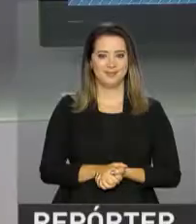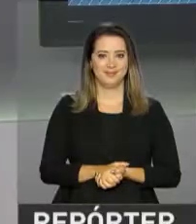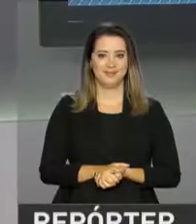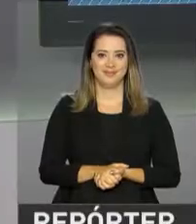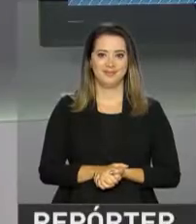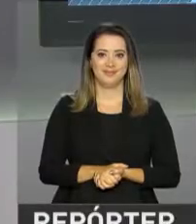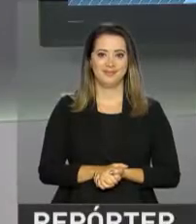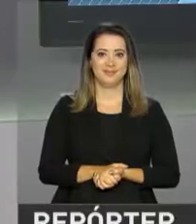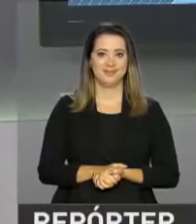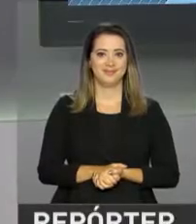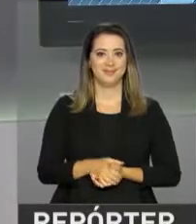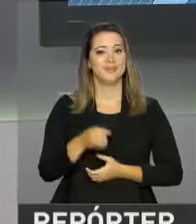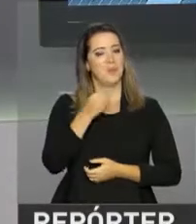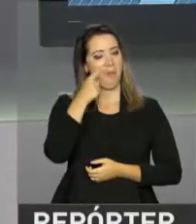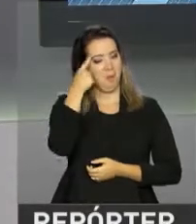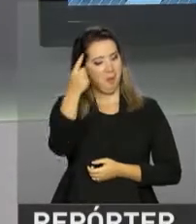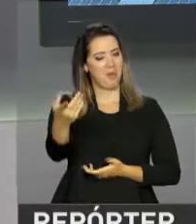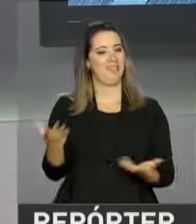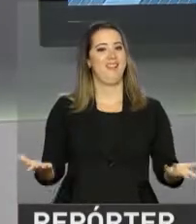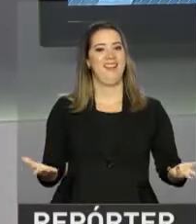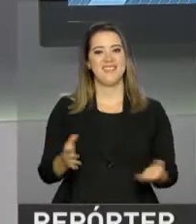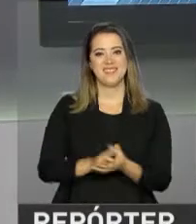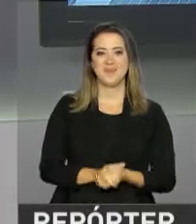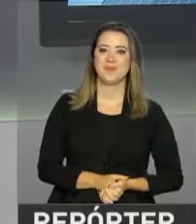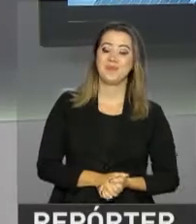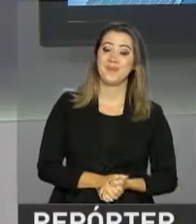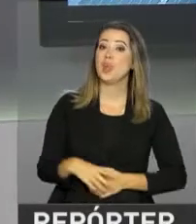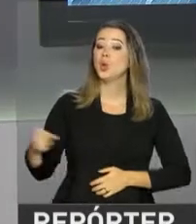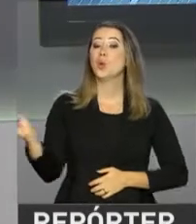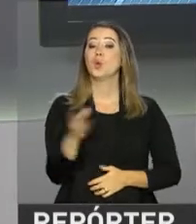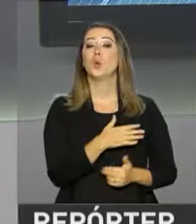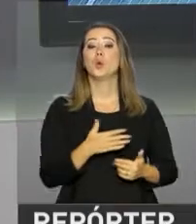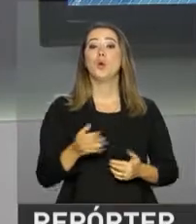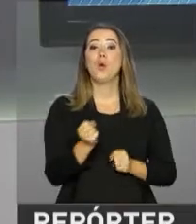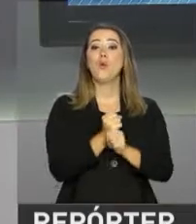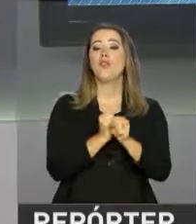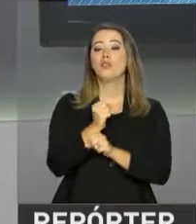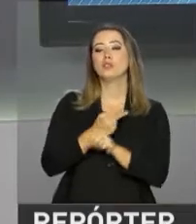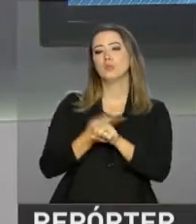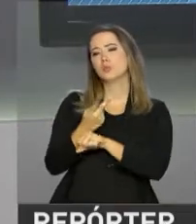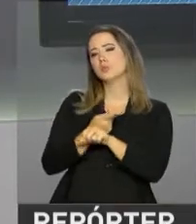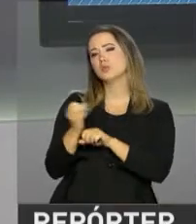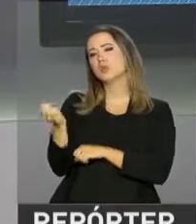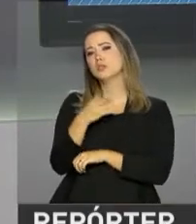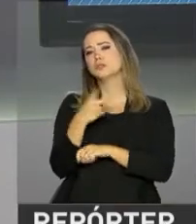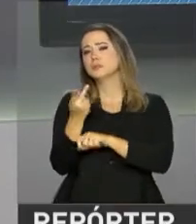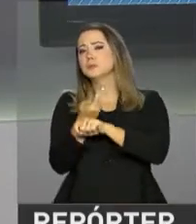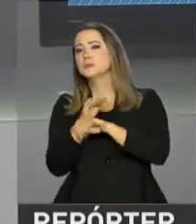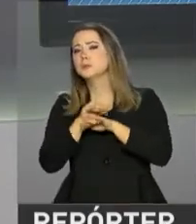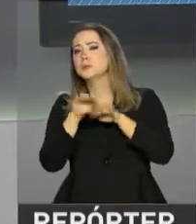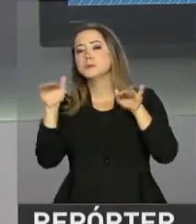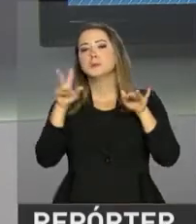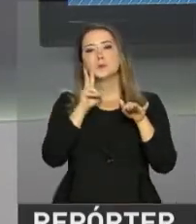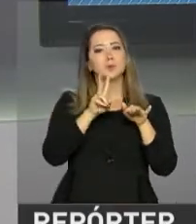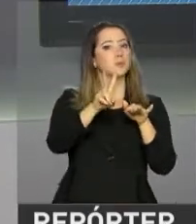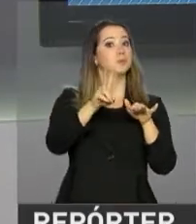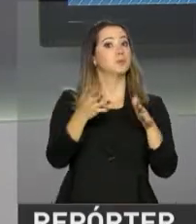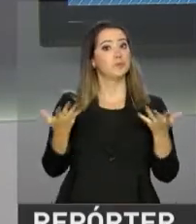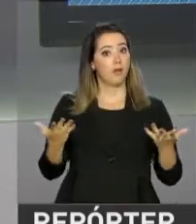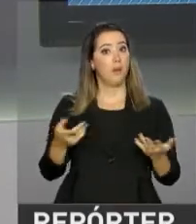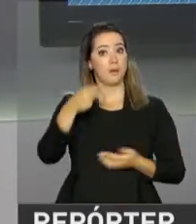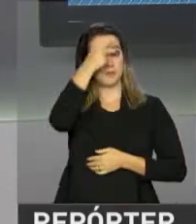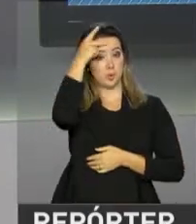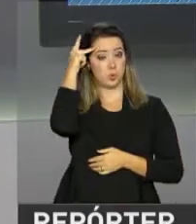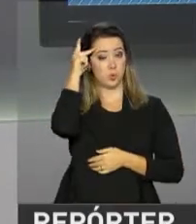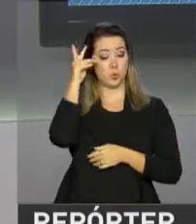é uma boa idéia olha o ano-novo combina com a busca de novos horizontes certo então pensando nisso muitos estudantes